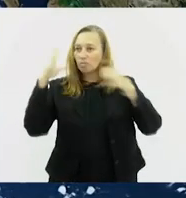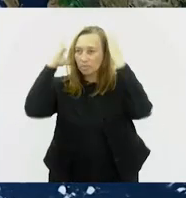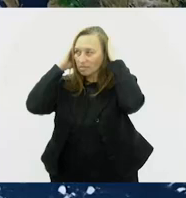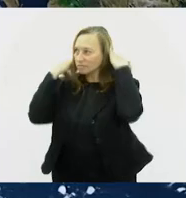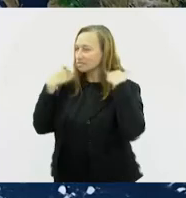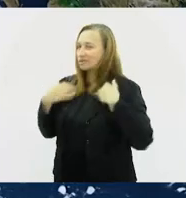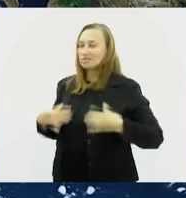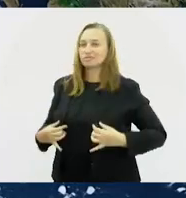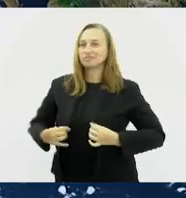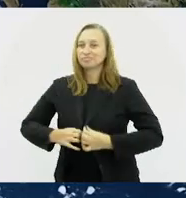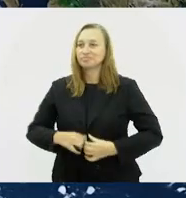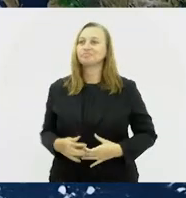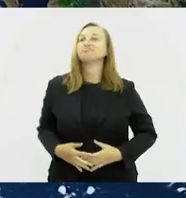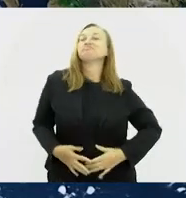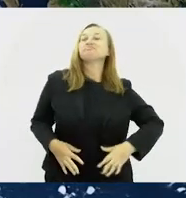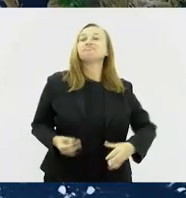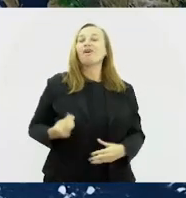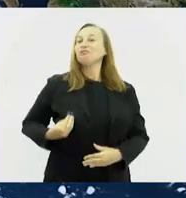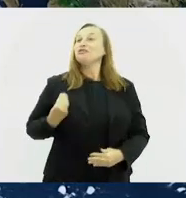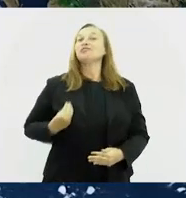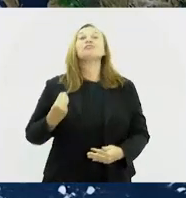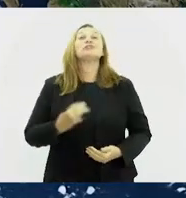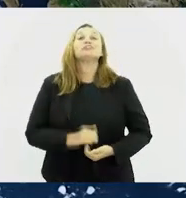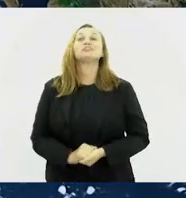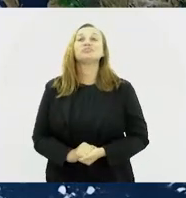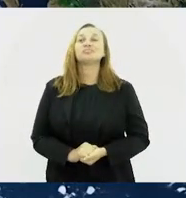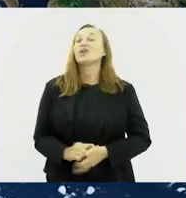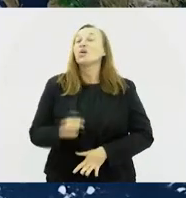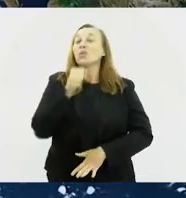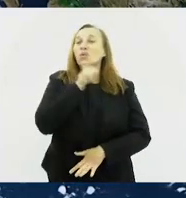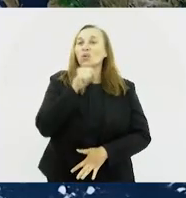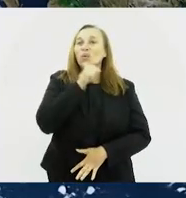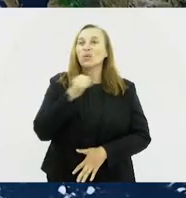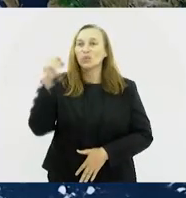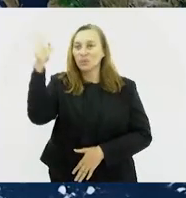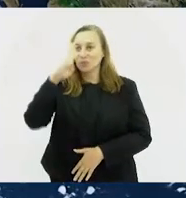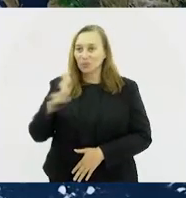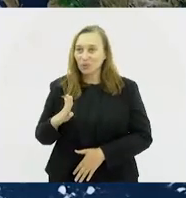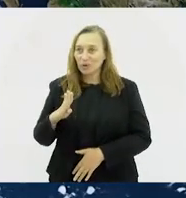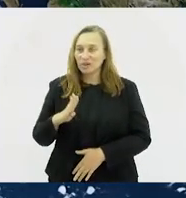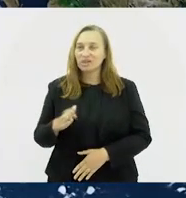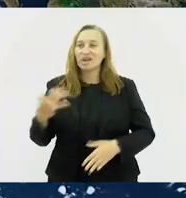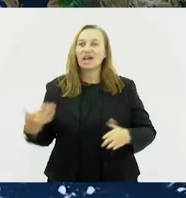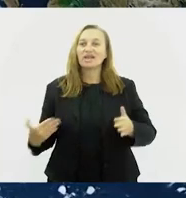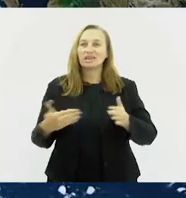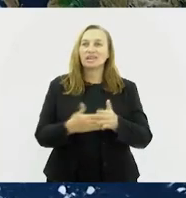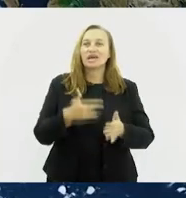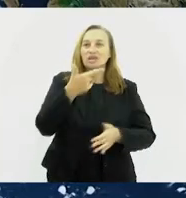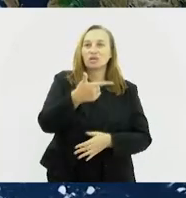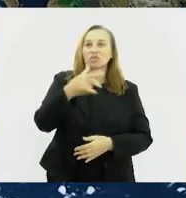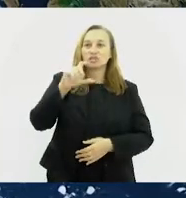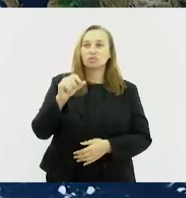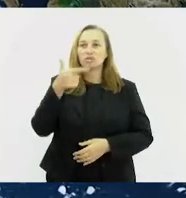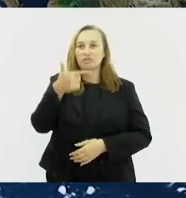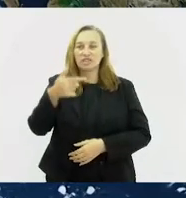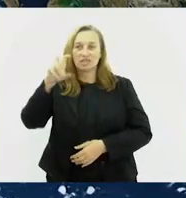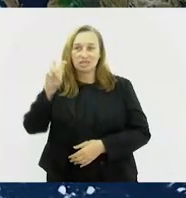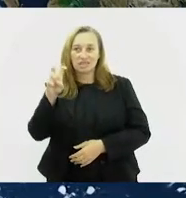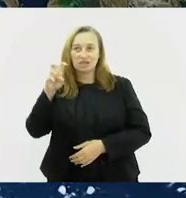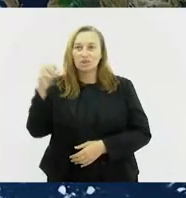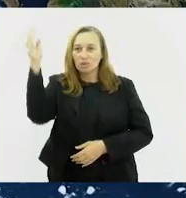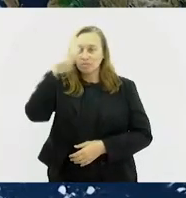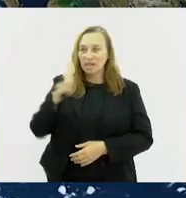estão ao vivo. O idoso no Brasil, é previsto que até 2025 o Brasil